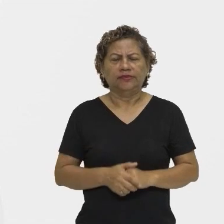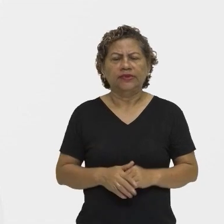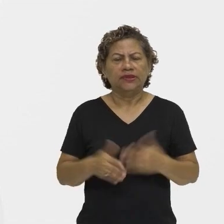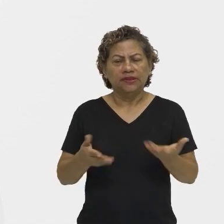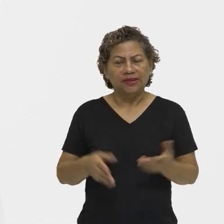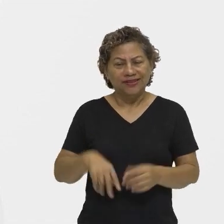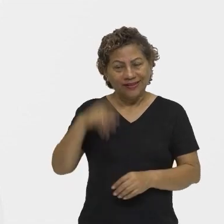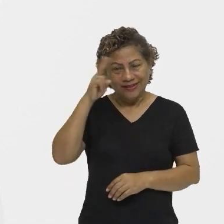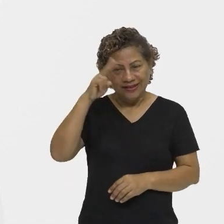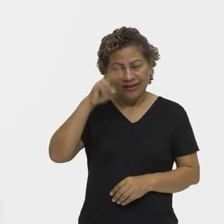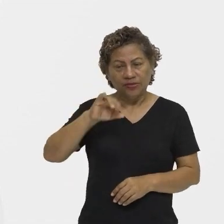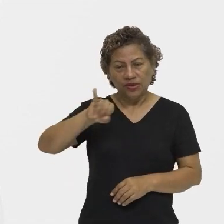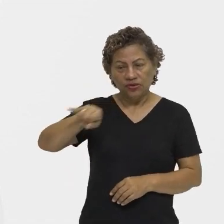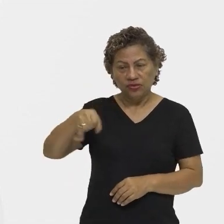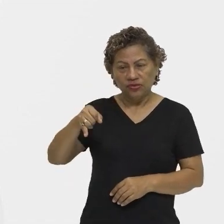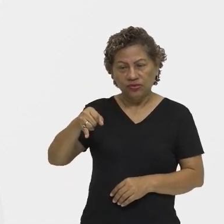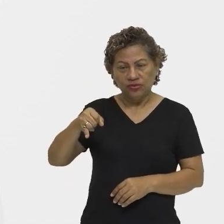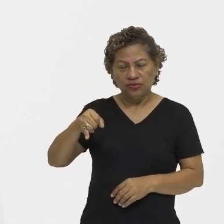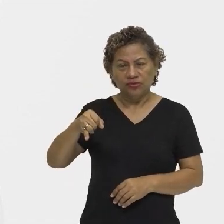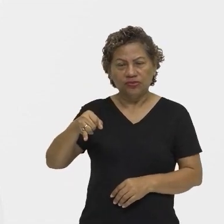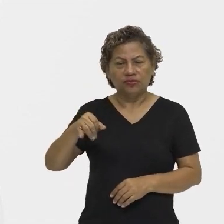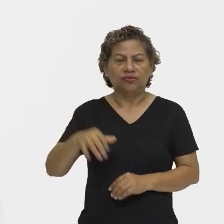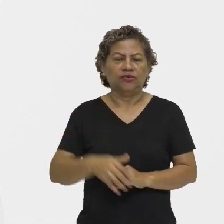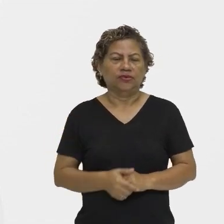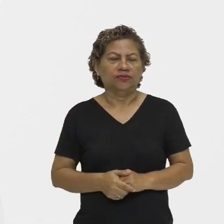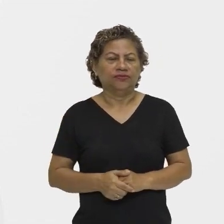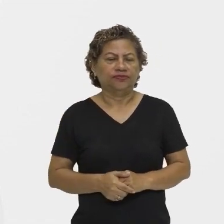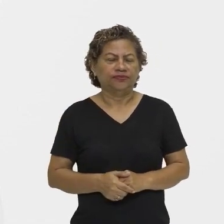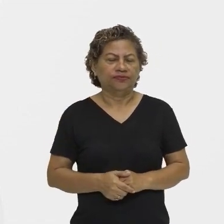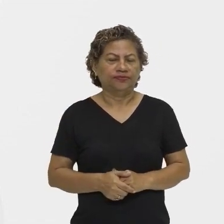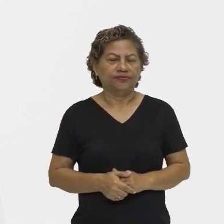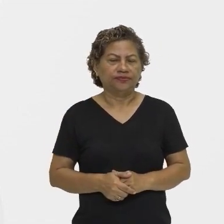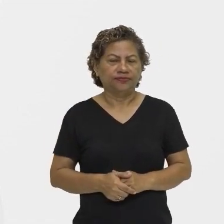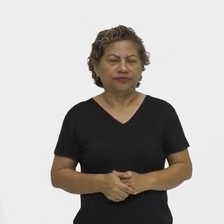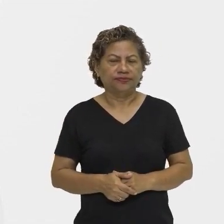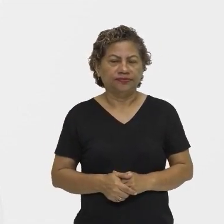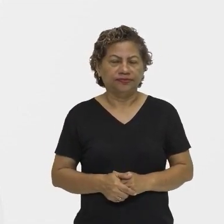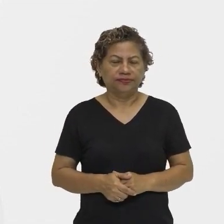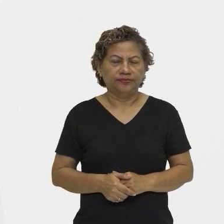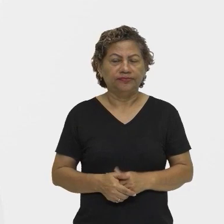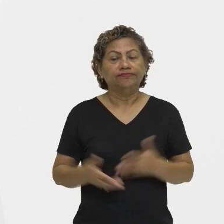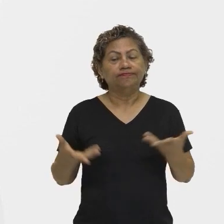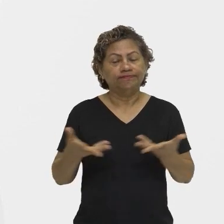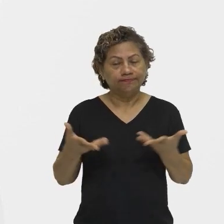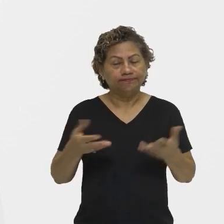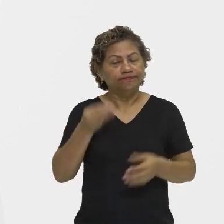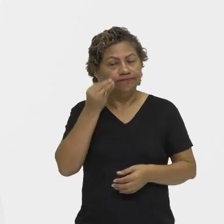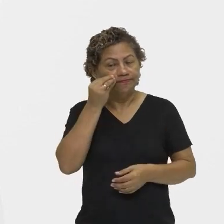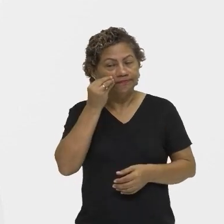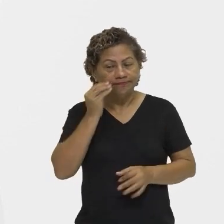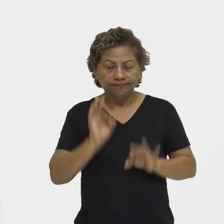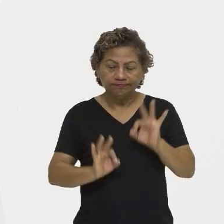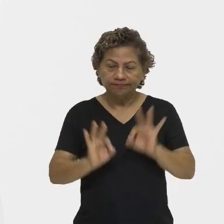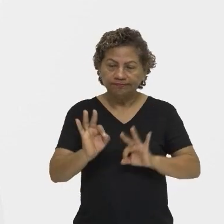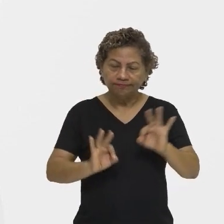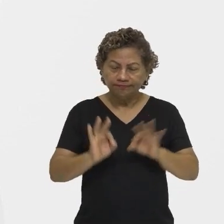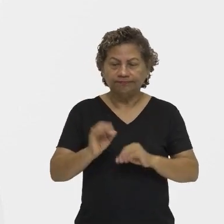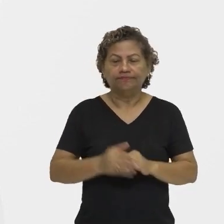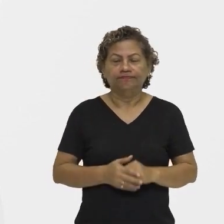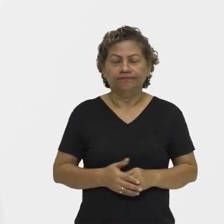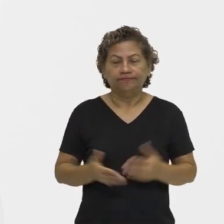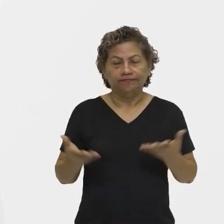Joule. Tá certo, pessoal? Veja que agora nós vamos ver um pequeno esquema aqui, interessante na nossa TV